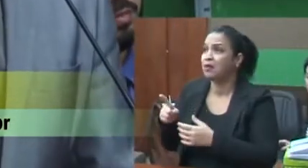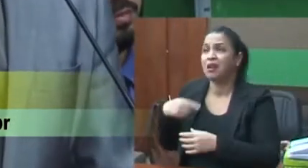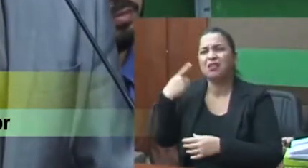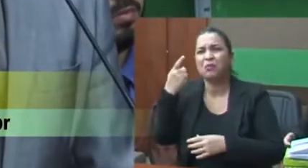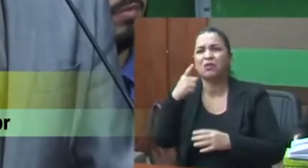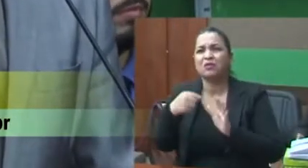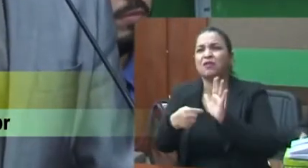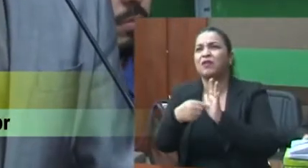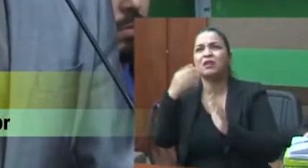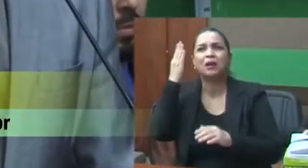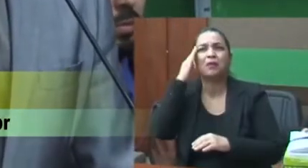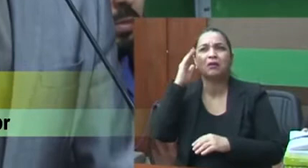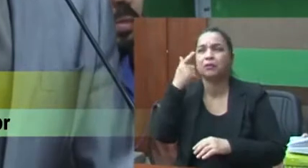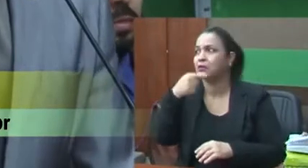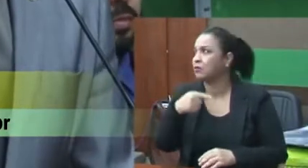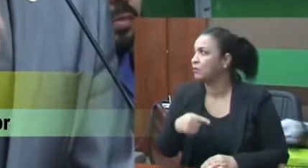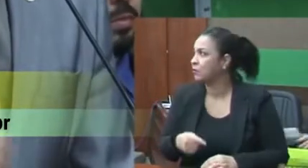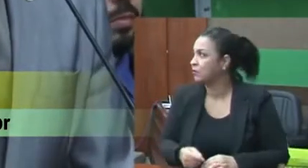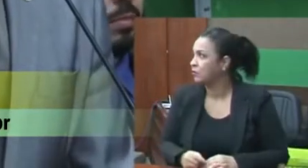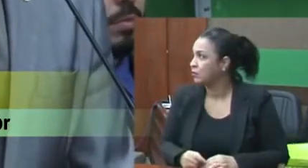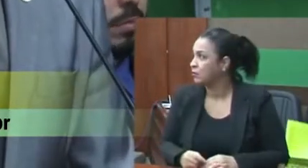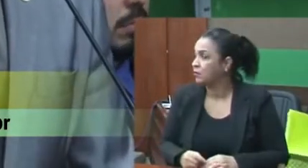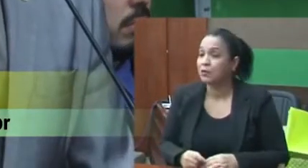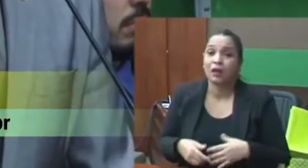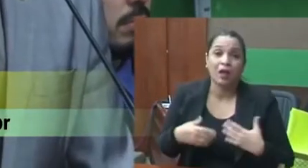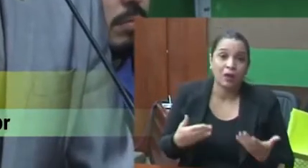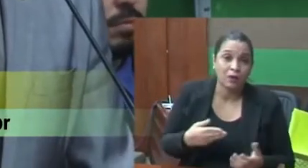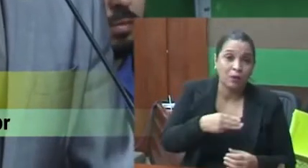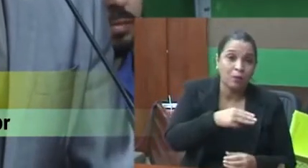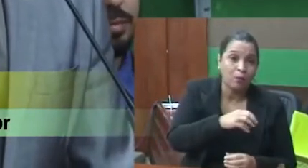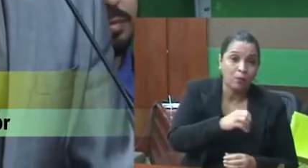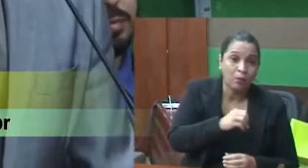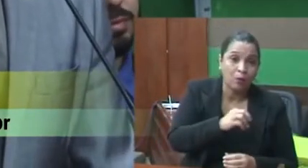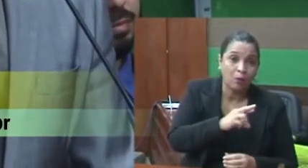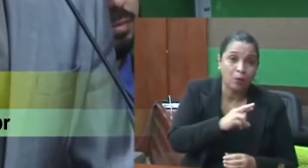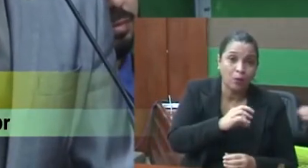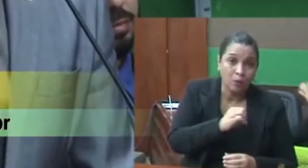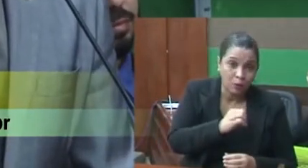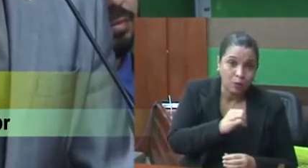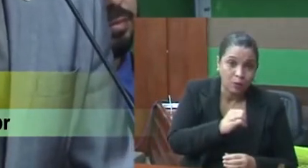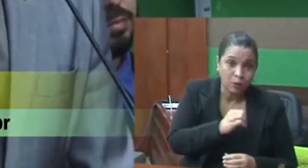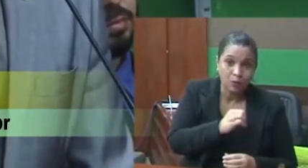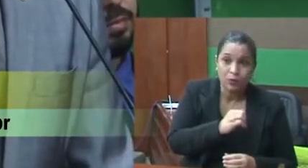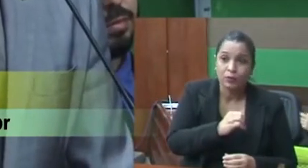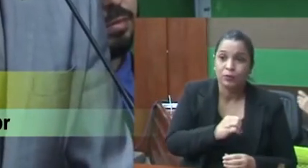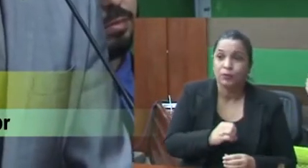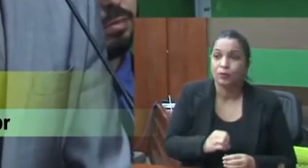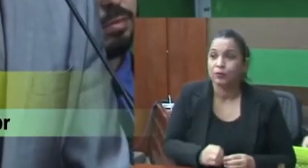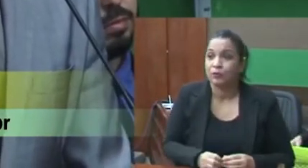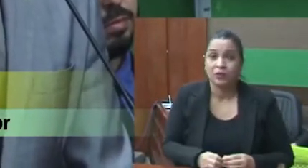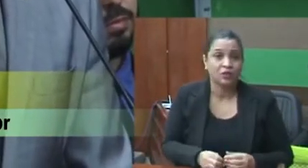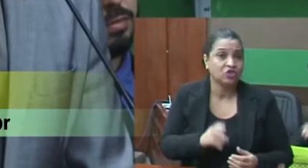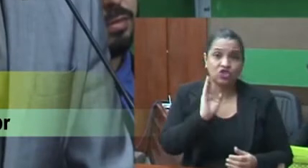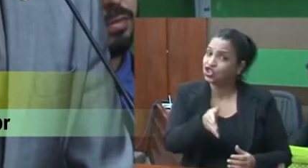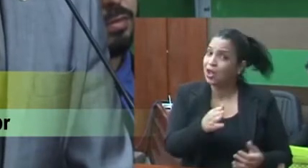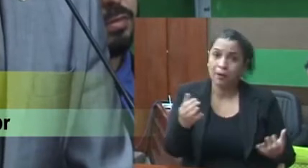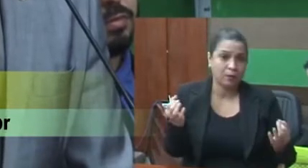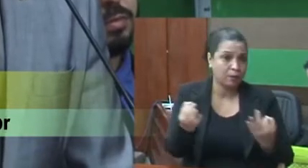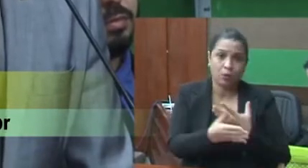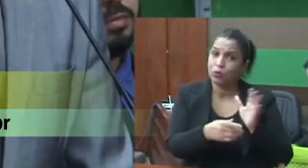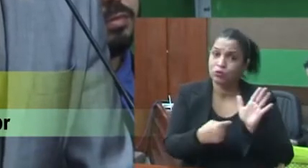aparecerá. No caso do ministro Sérgio Moro, vereador Quero Quero, a verdade